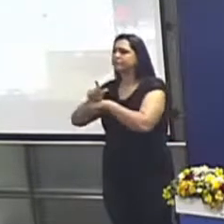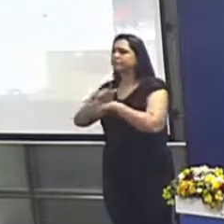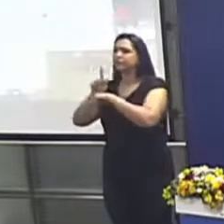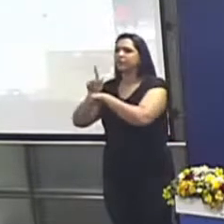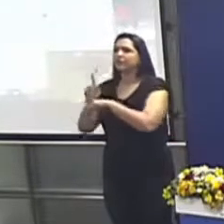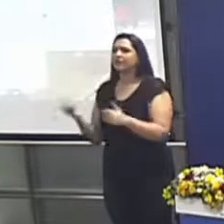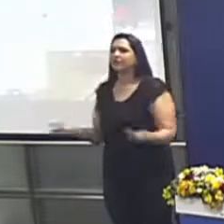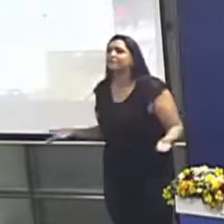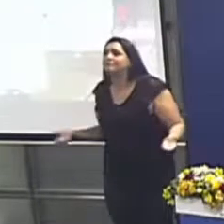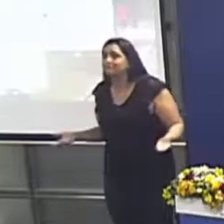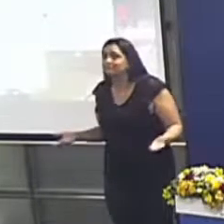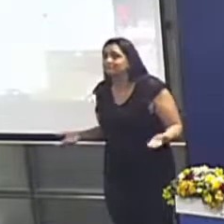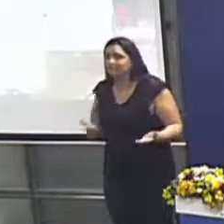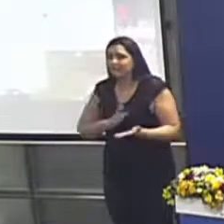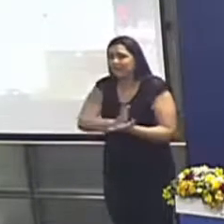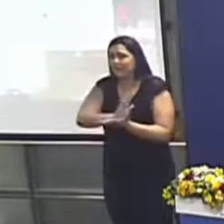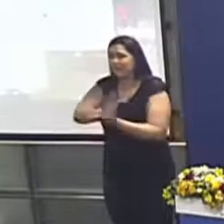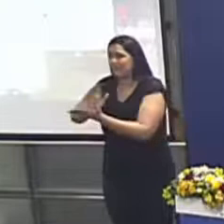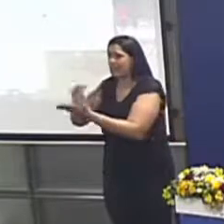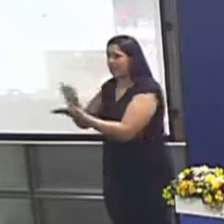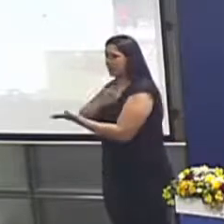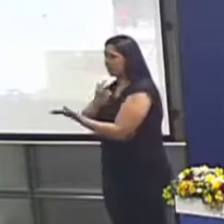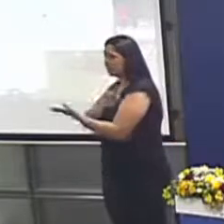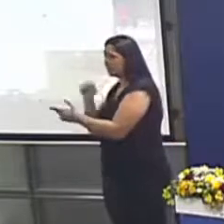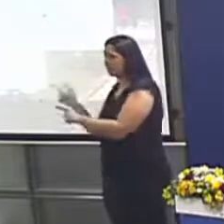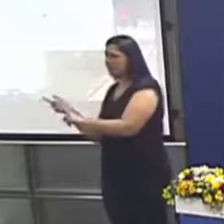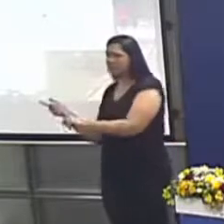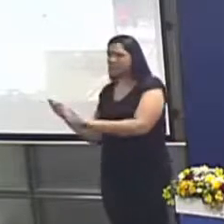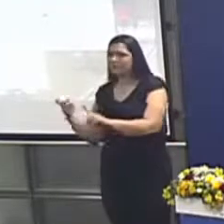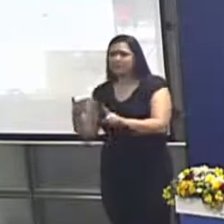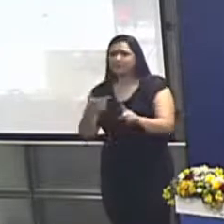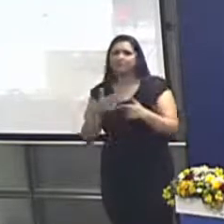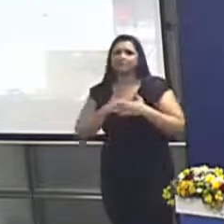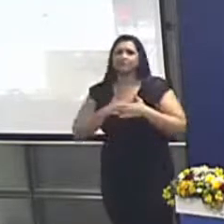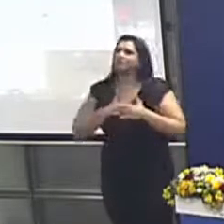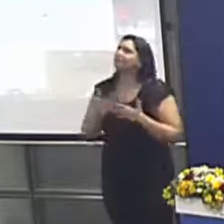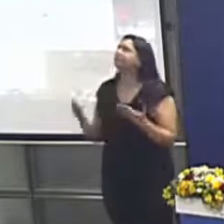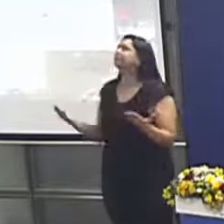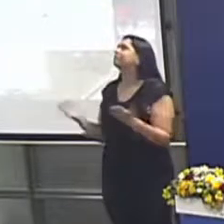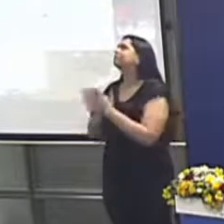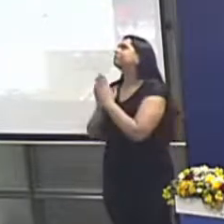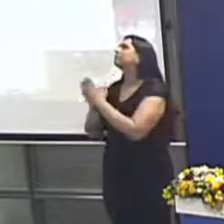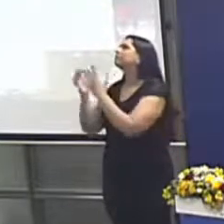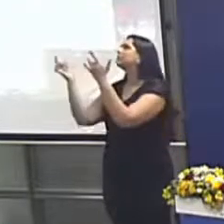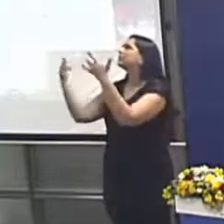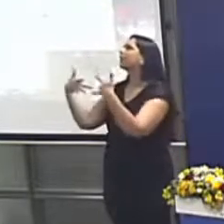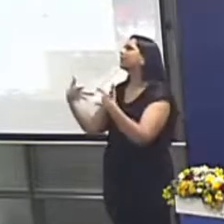gerência? E o genocídio da polícia é um desastre. Meu Deus, por que me abandonaste?